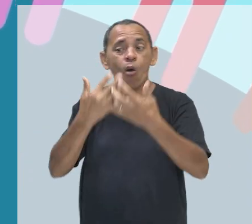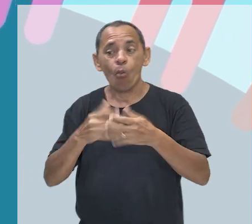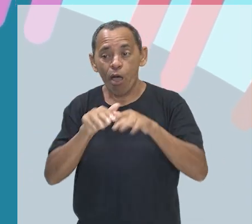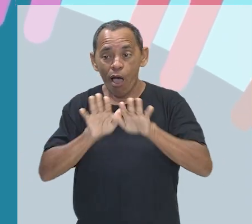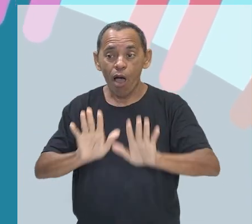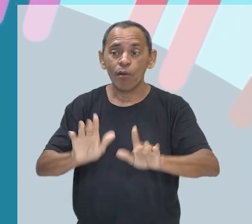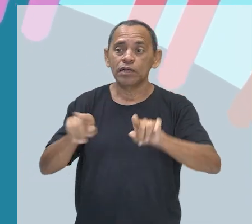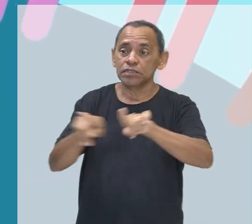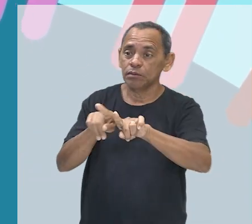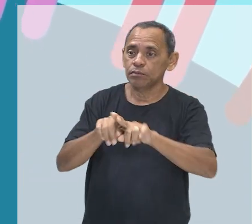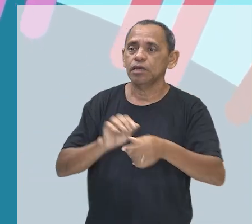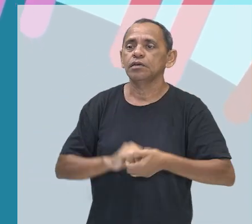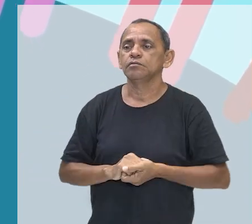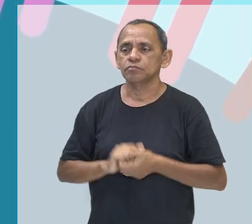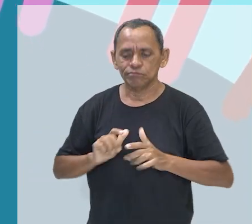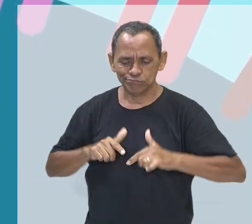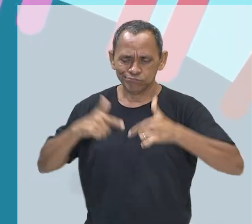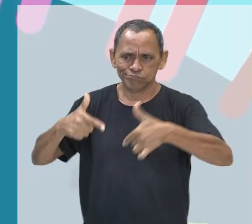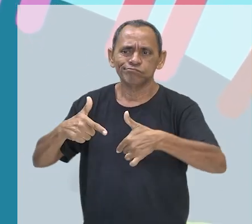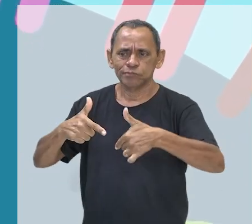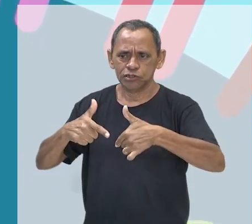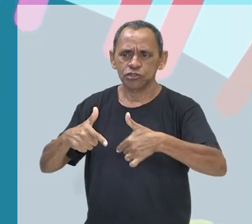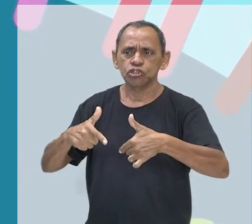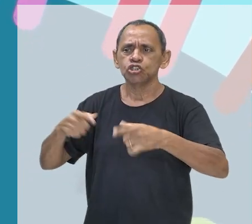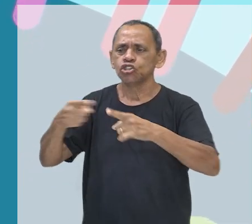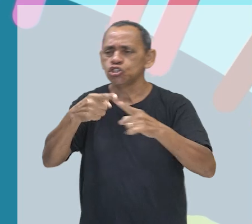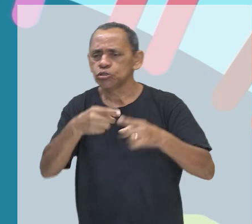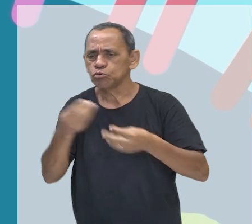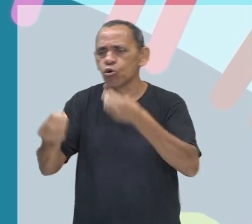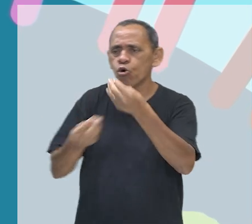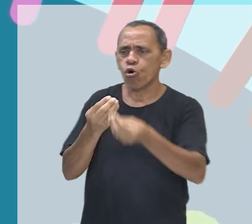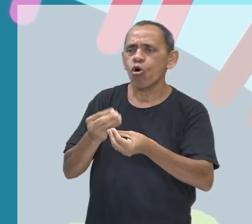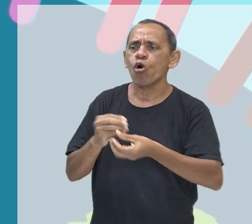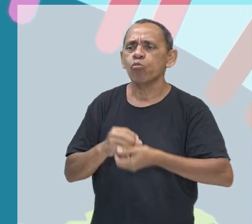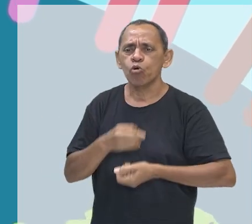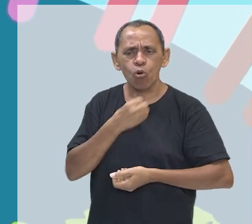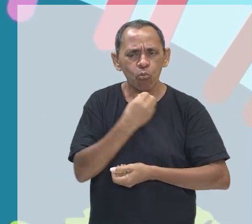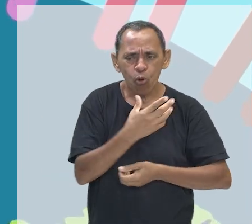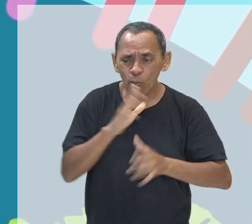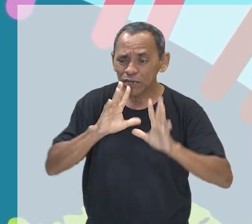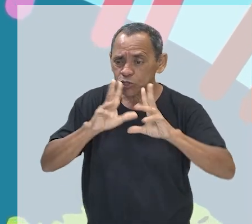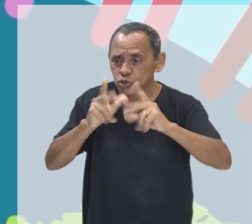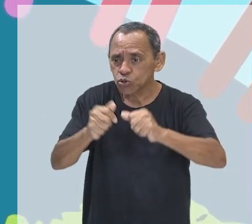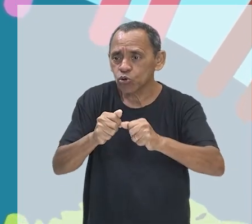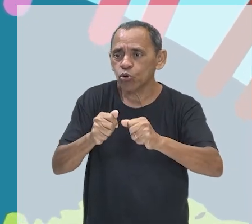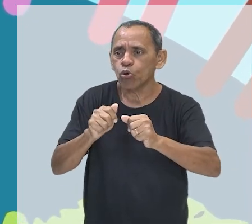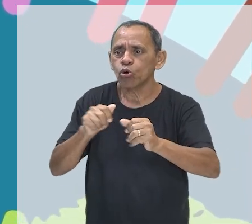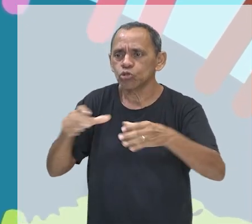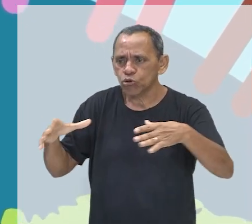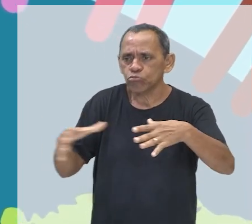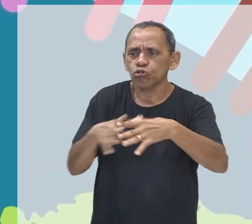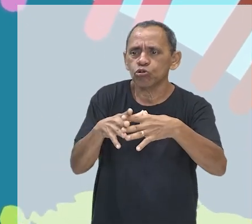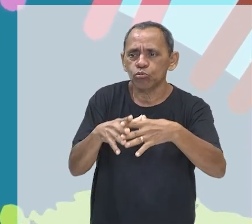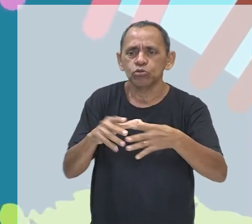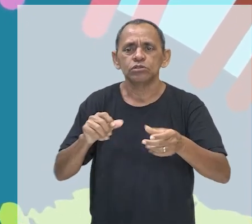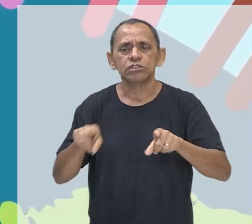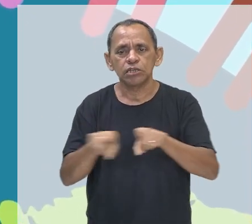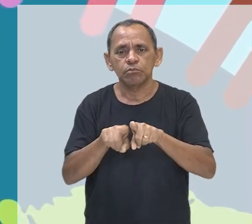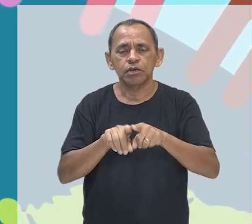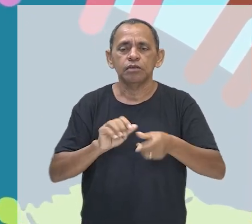de maneira que beneficie a todos ao nosso redor. Sem elas, a confiança e a cooperação